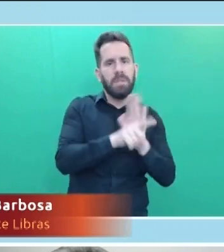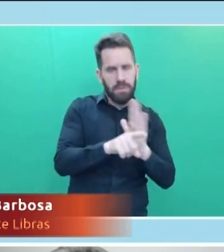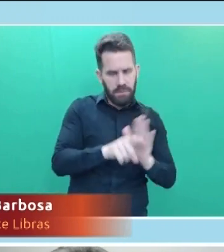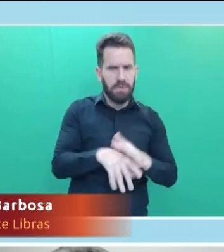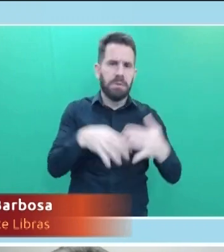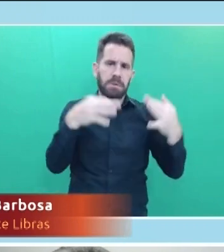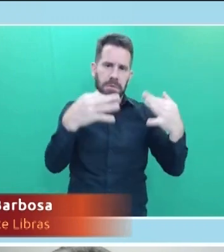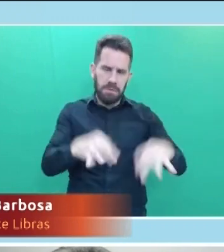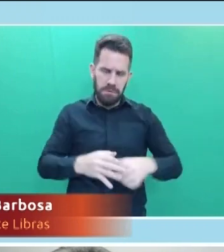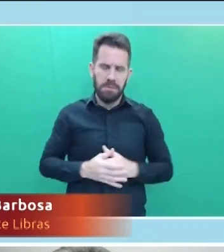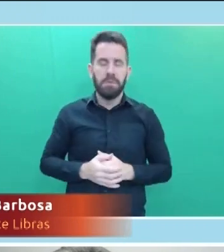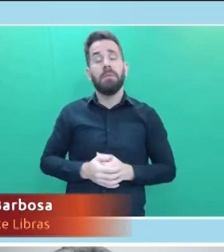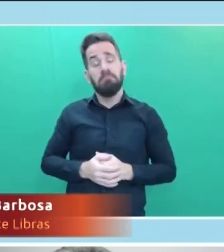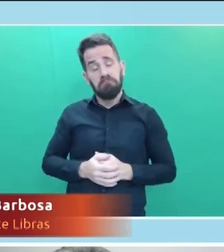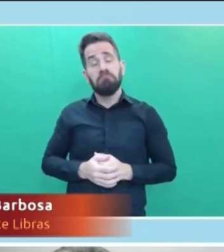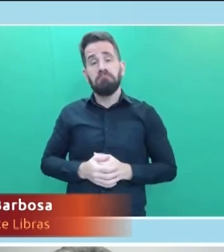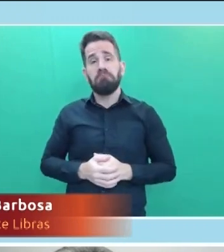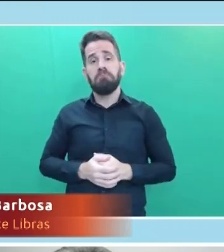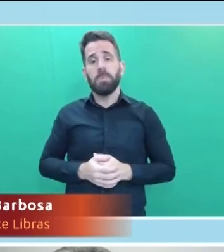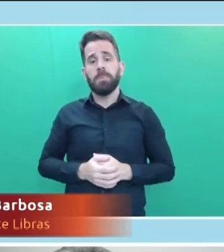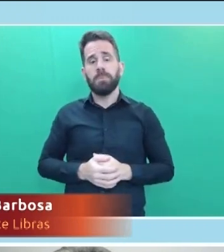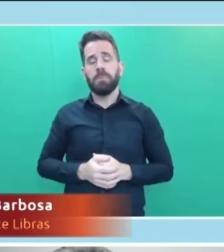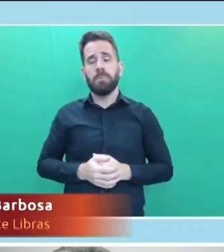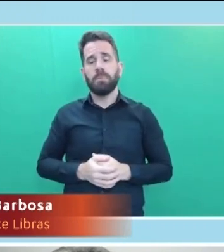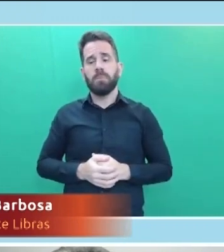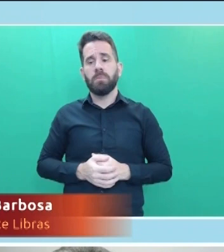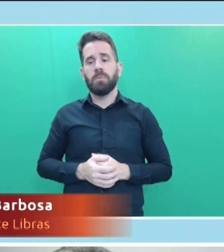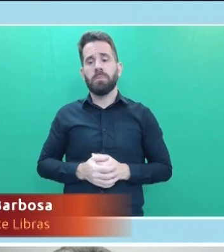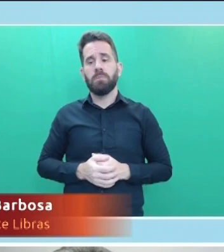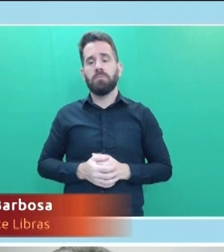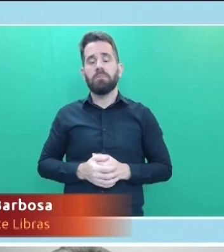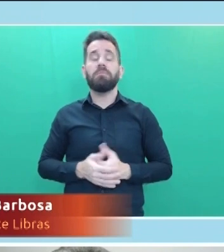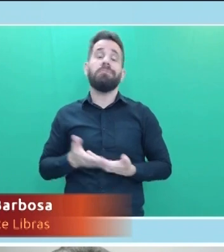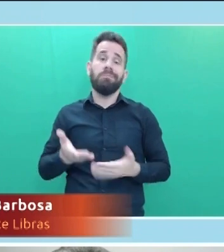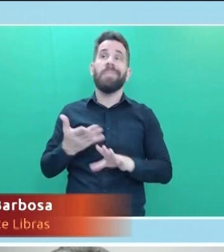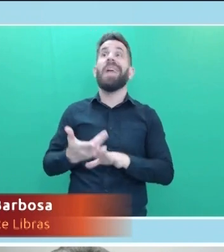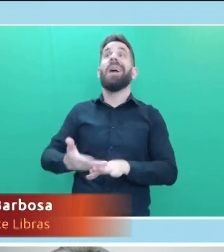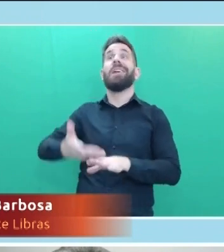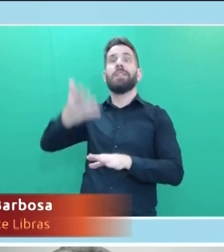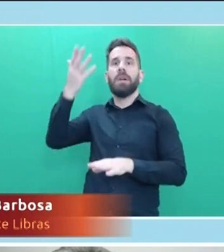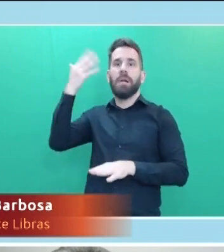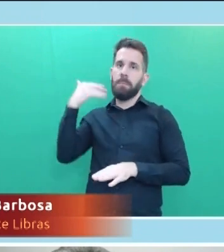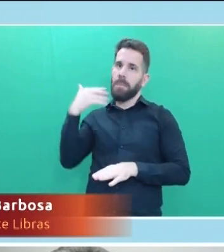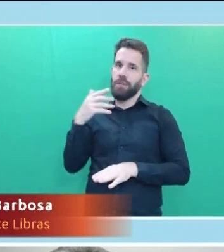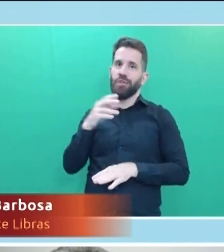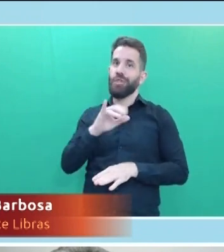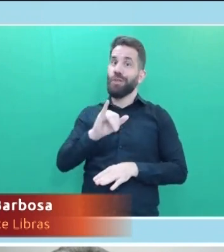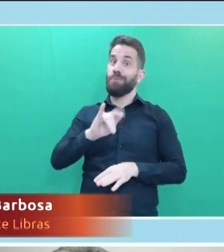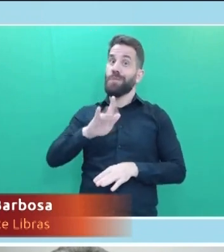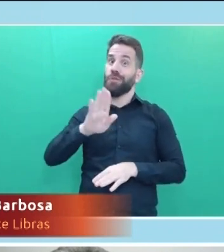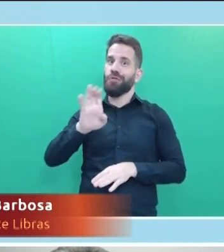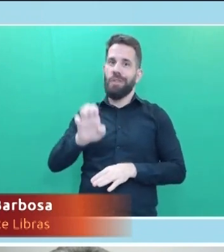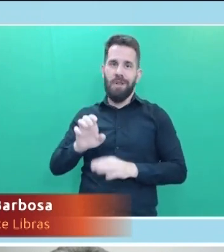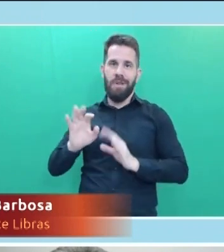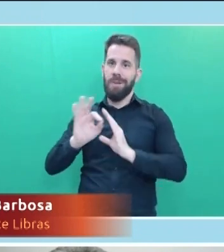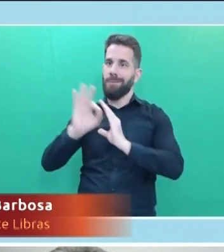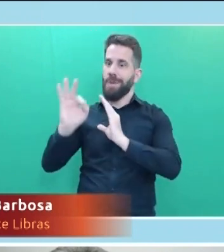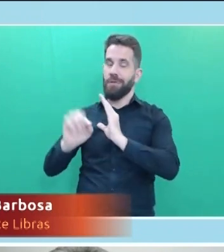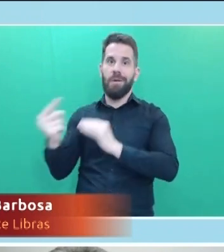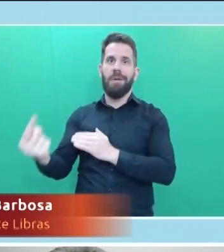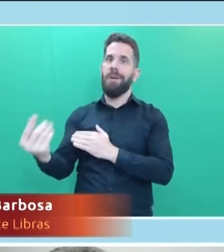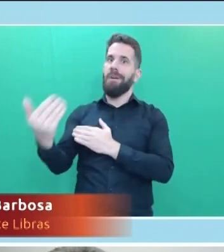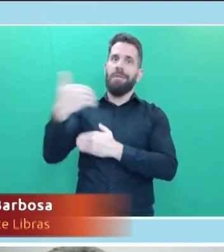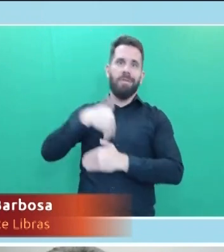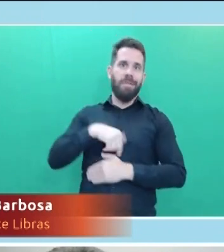Então, muitas vezes, antigamente, IBGE não chegava na aldeia. Ano passado mesmo, na minha